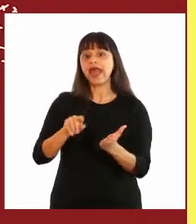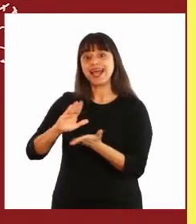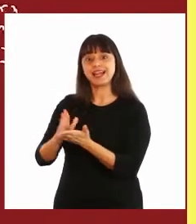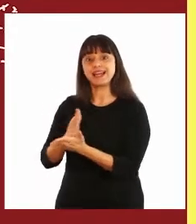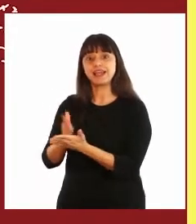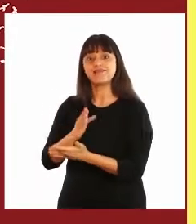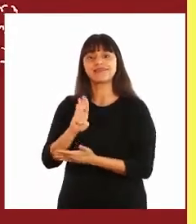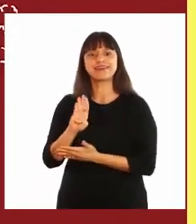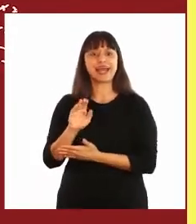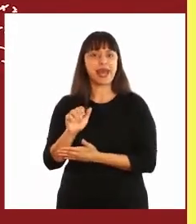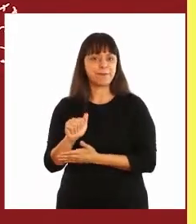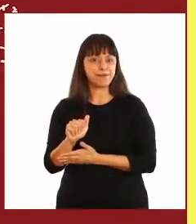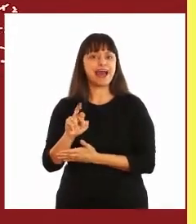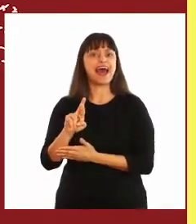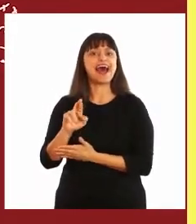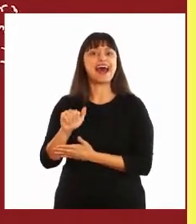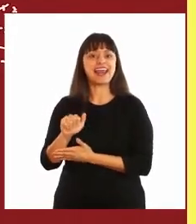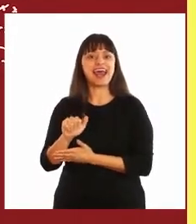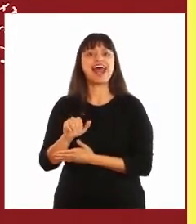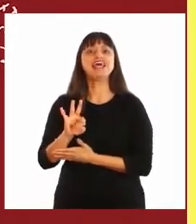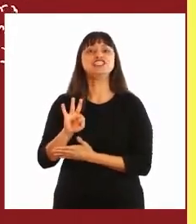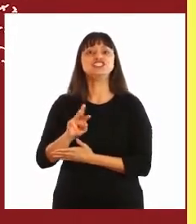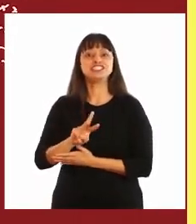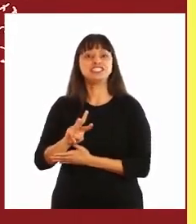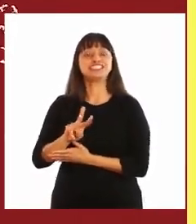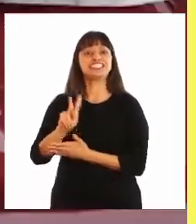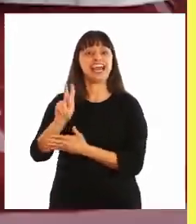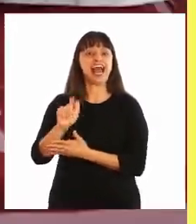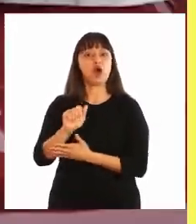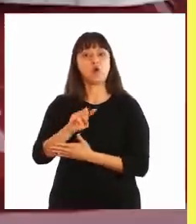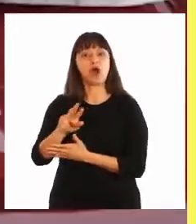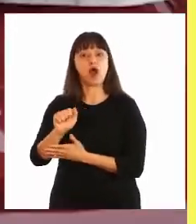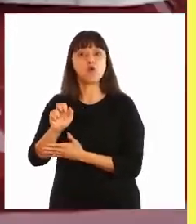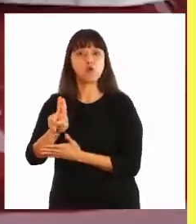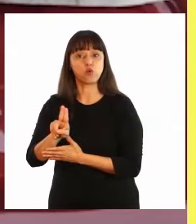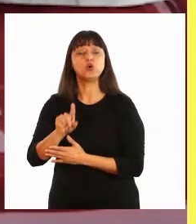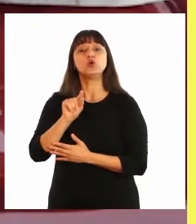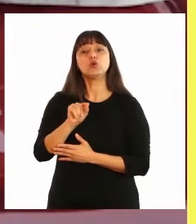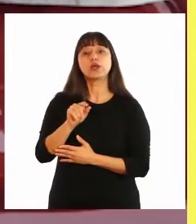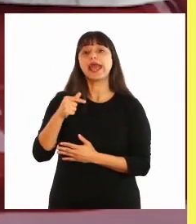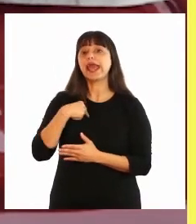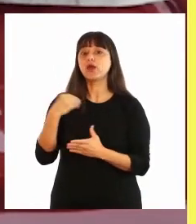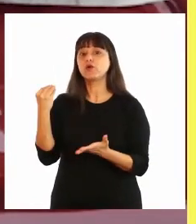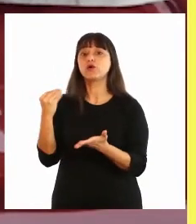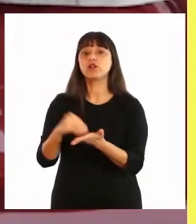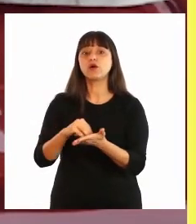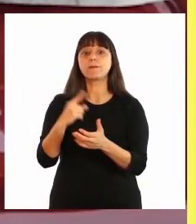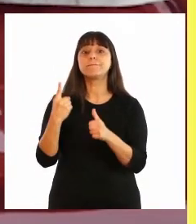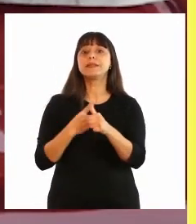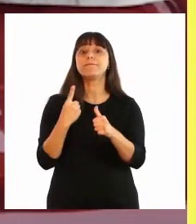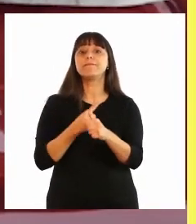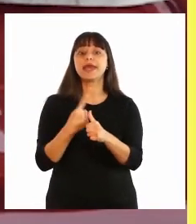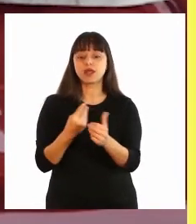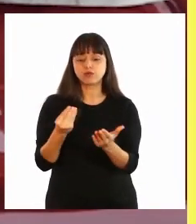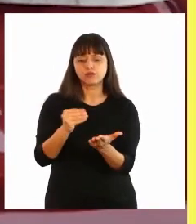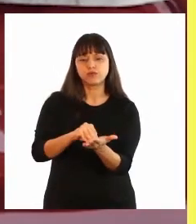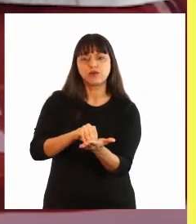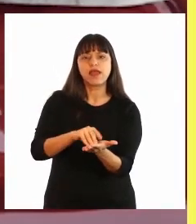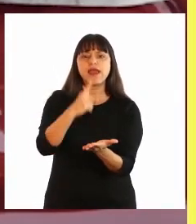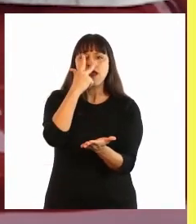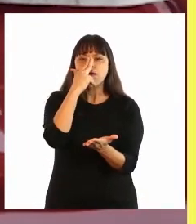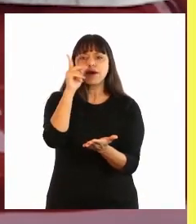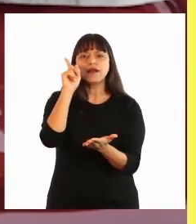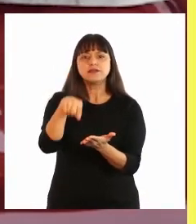é justo o Museu Nacional em Chamas. Mas aí eu adiciono uma primeira camada ali, que é colocar uma plantinha, uma muda de